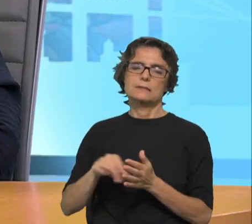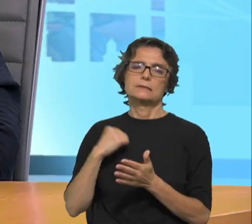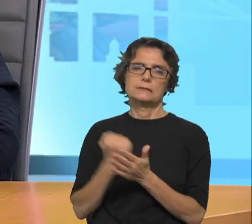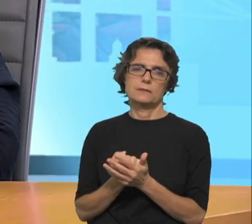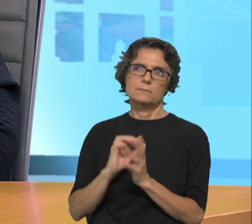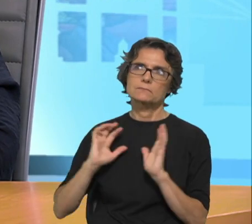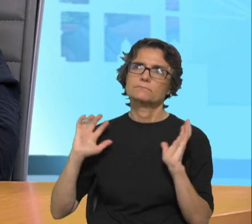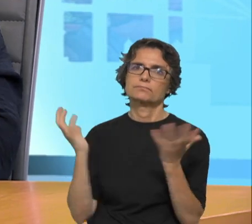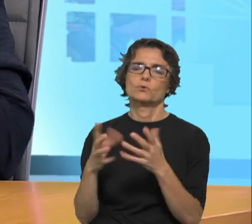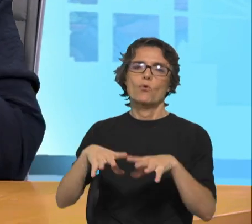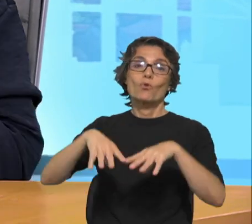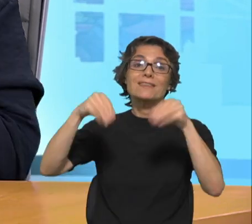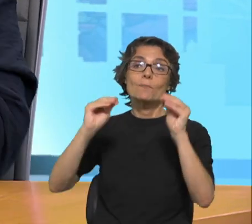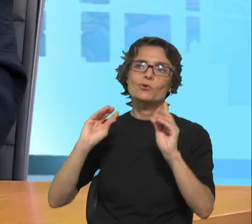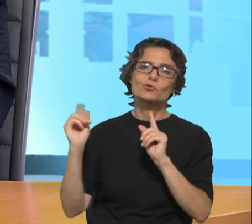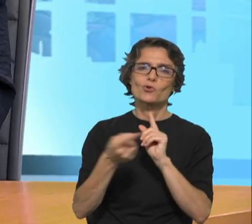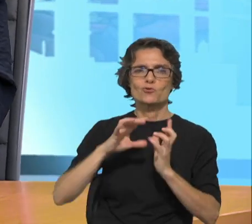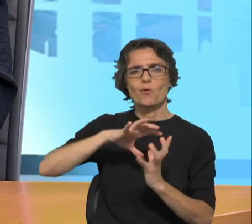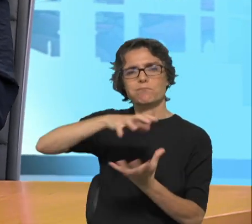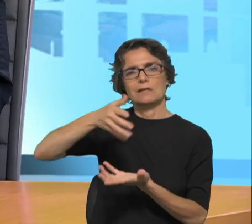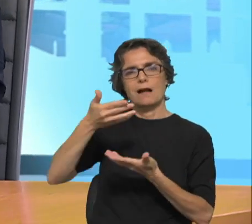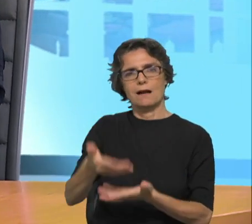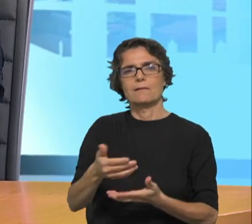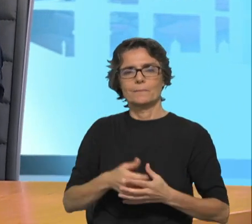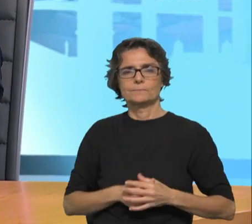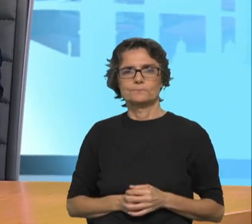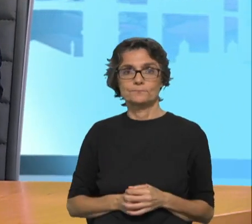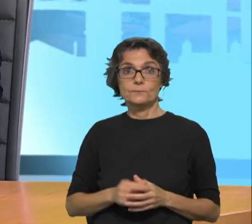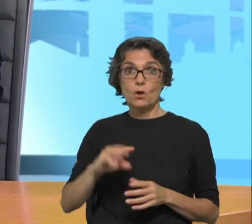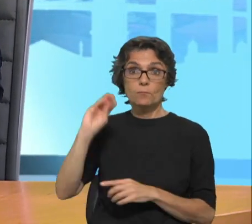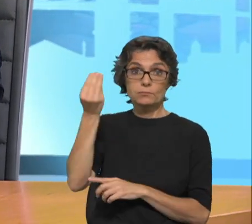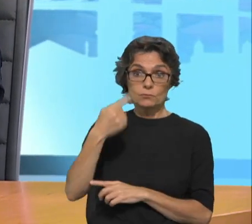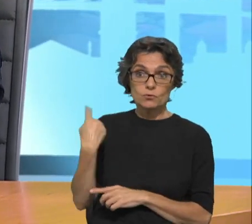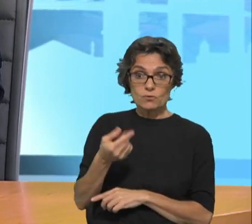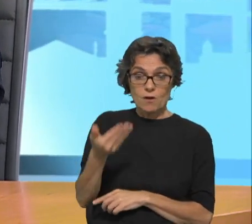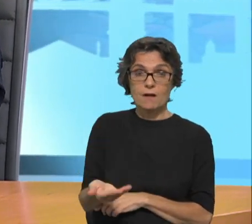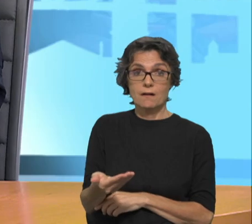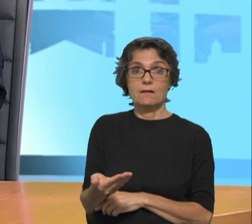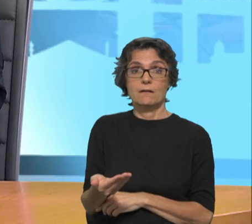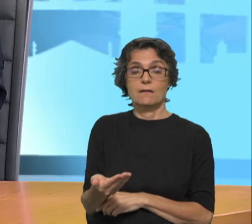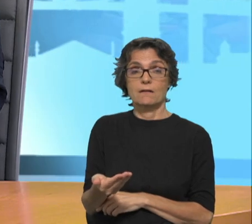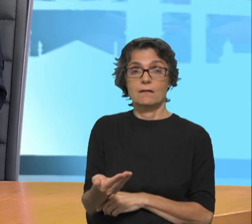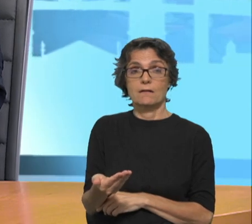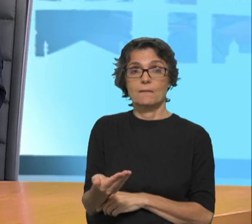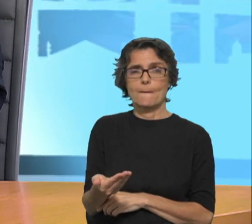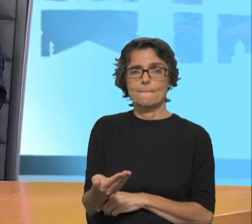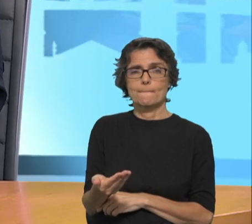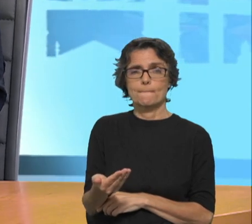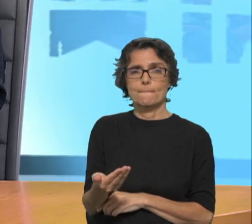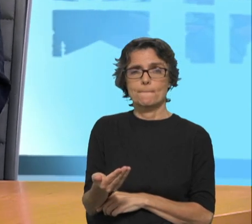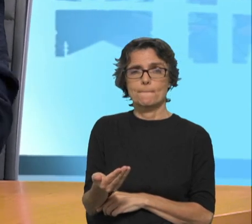como também a vossa proposta. Sim, nós temos este património, não é? Agora, como nós